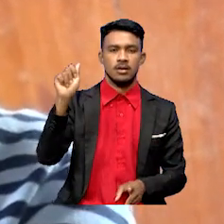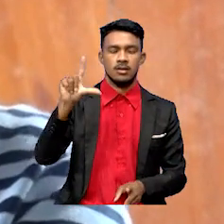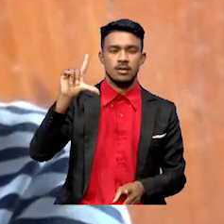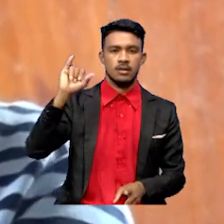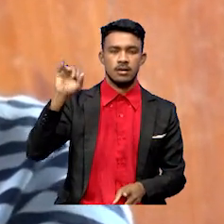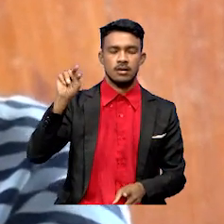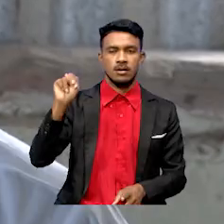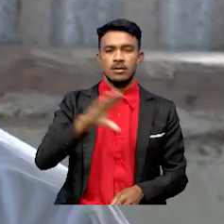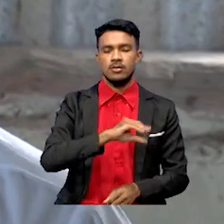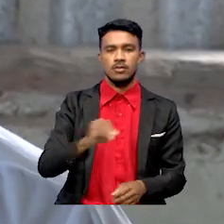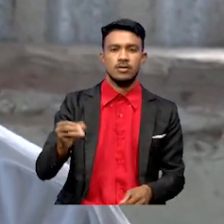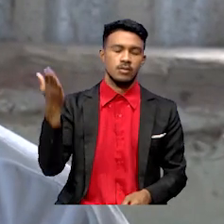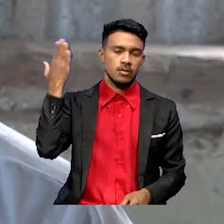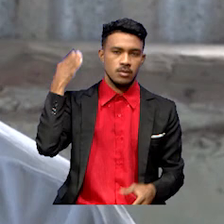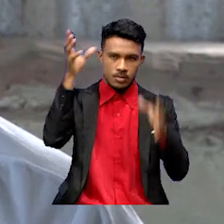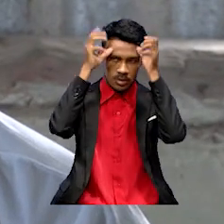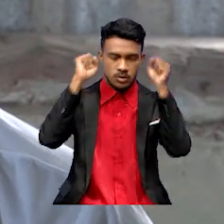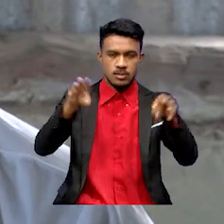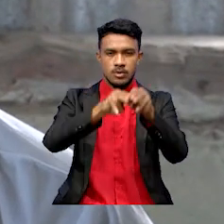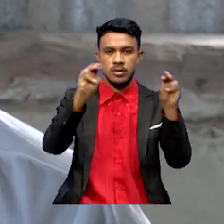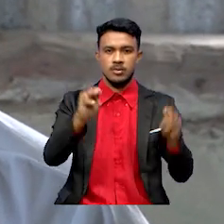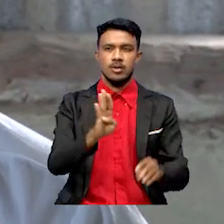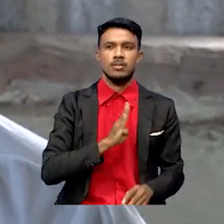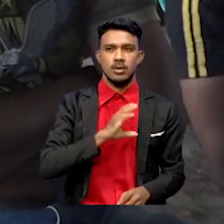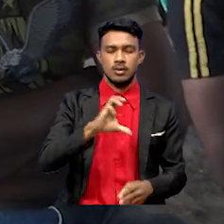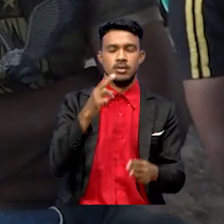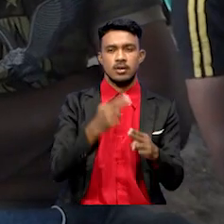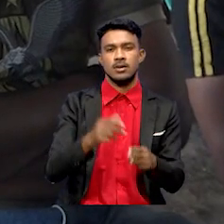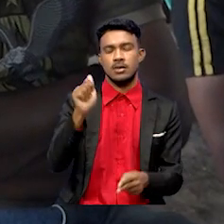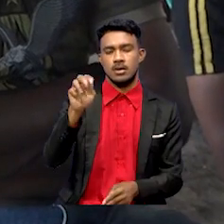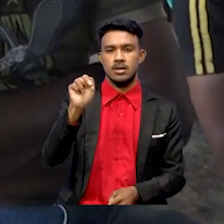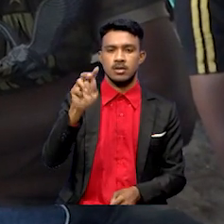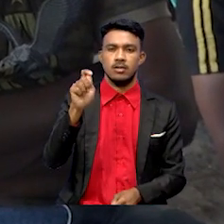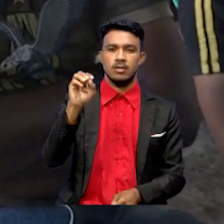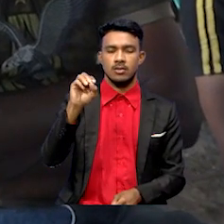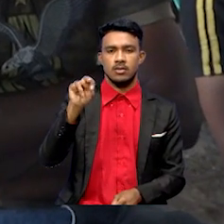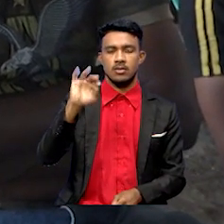Gatot, ex-presidente e autoridade município Boucau, Antônio Augusto Soares,